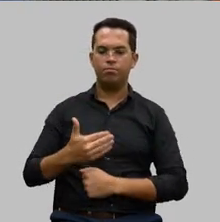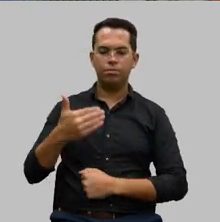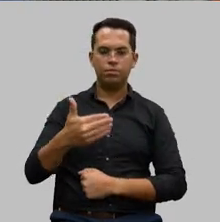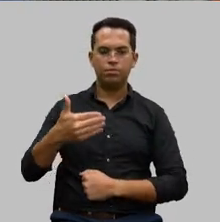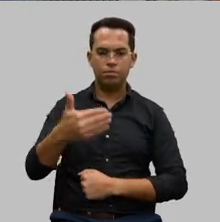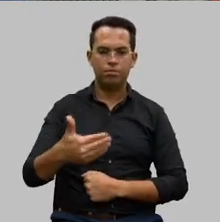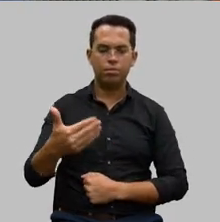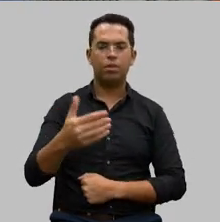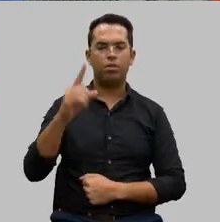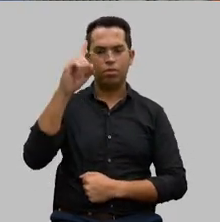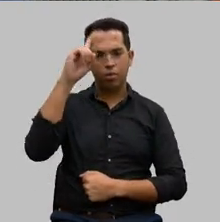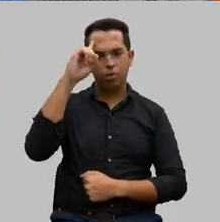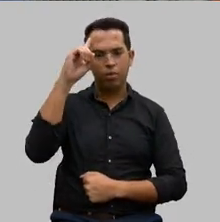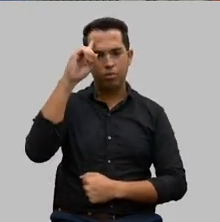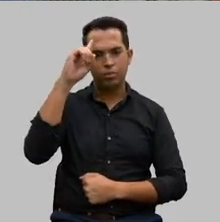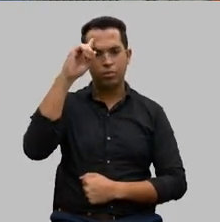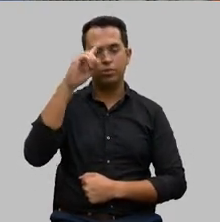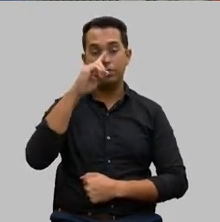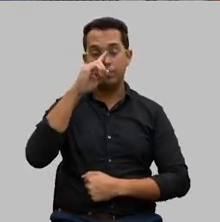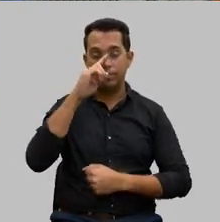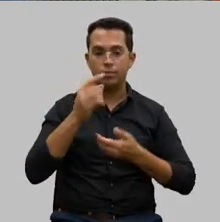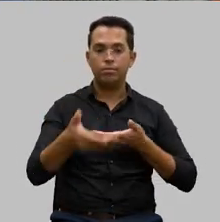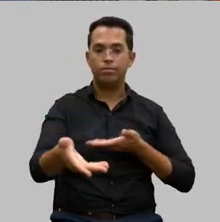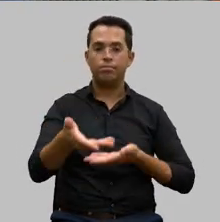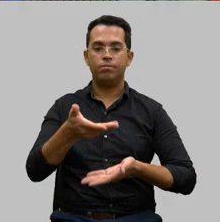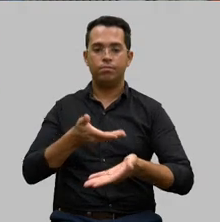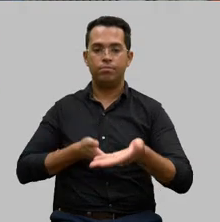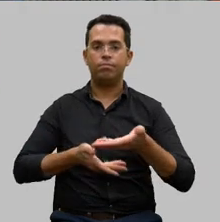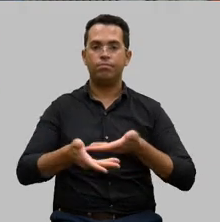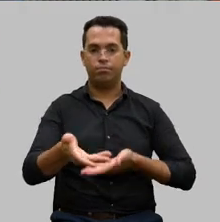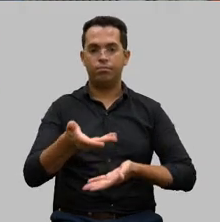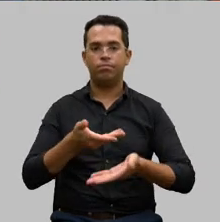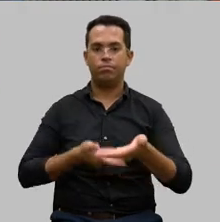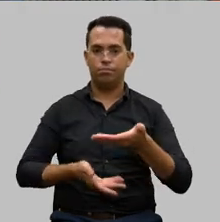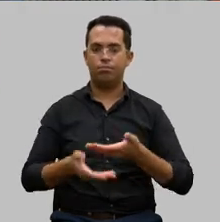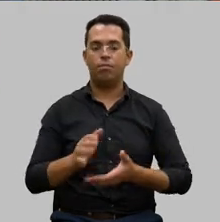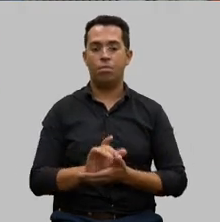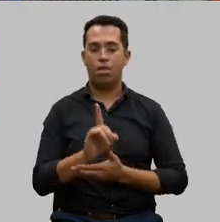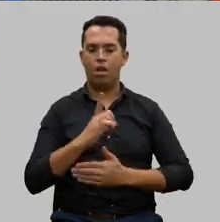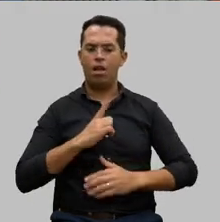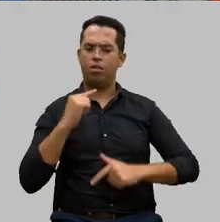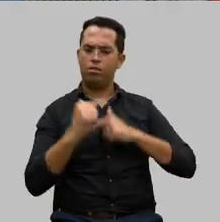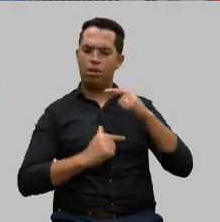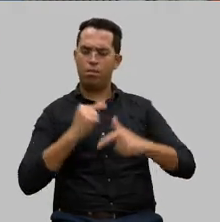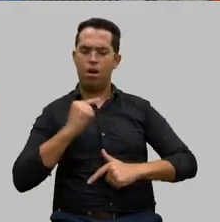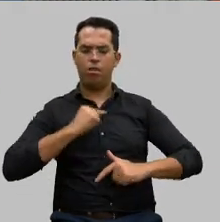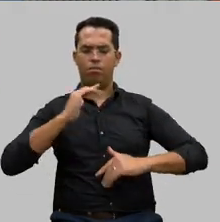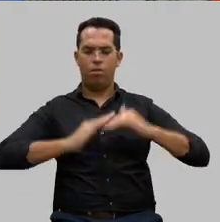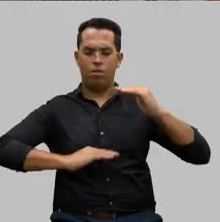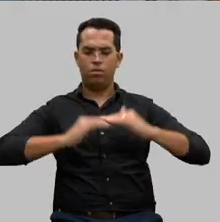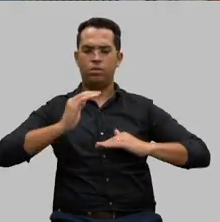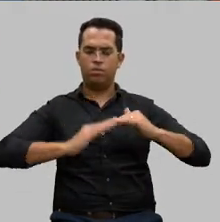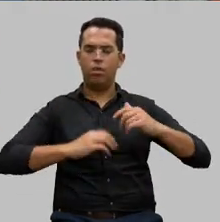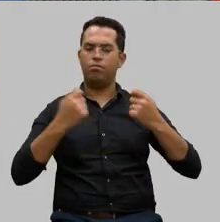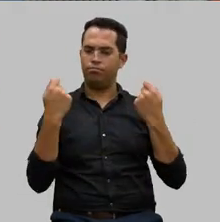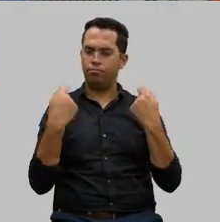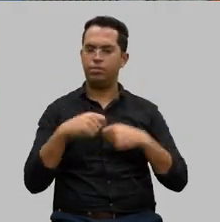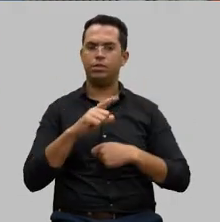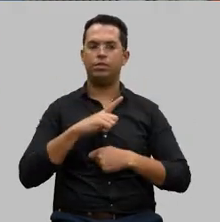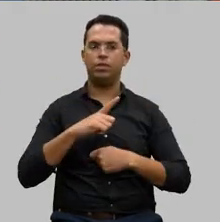né fazendo uma coisa por vocação tem que receber apoio porque quando essa